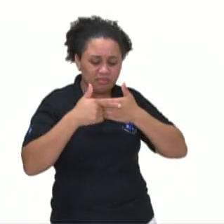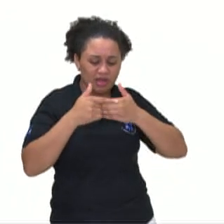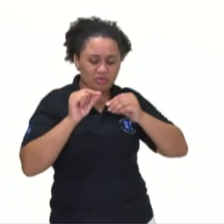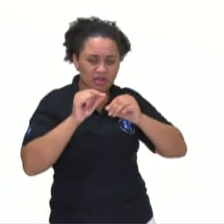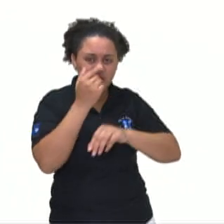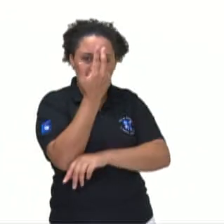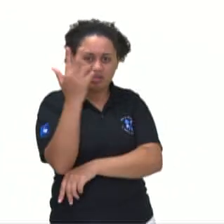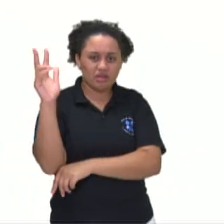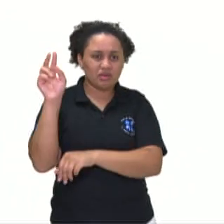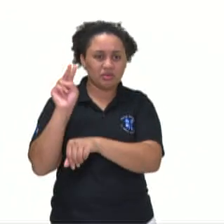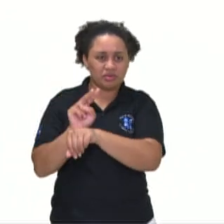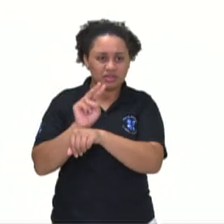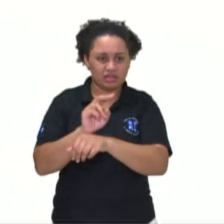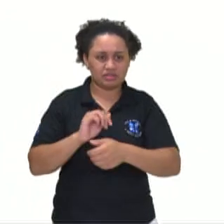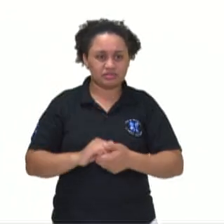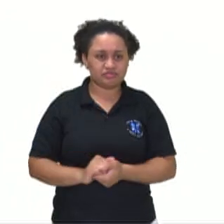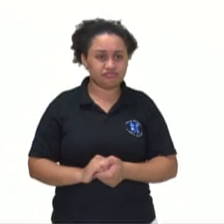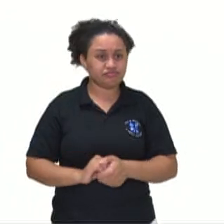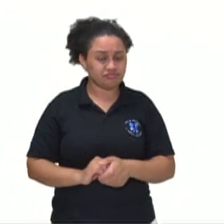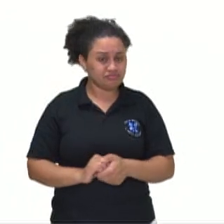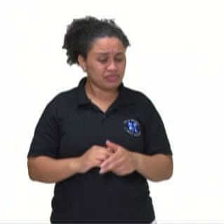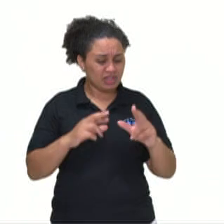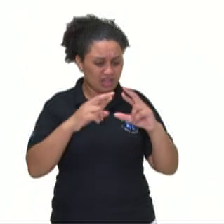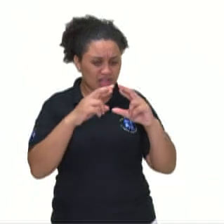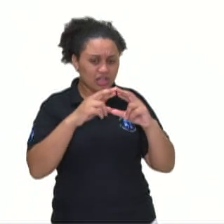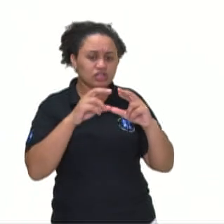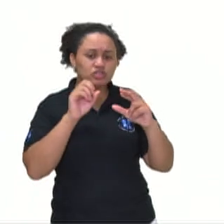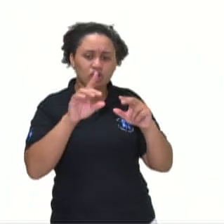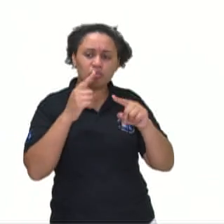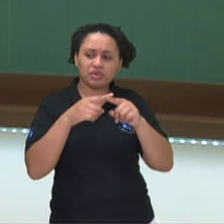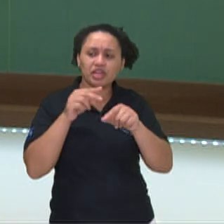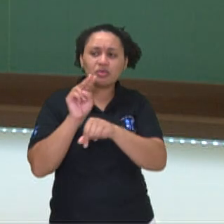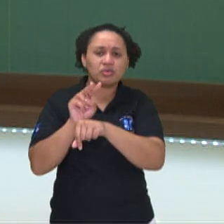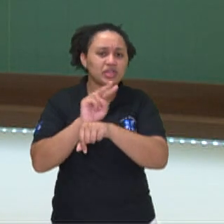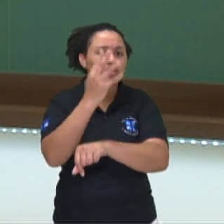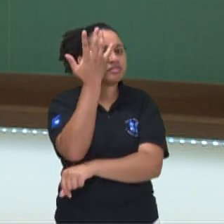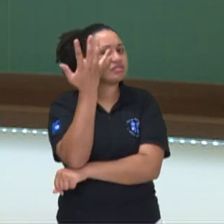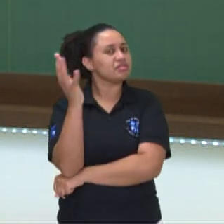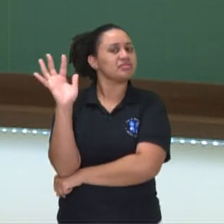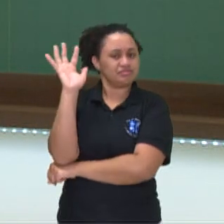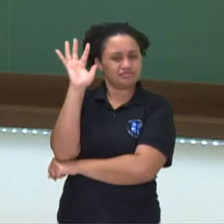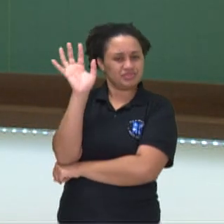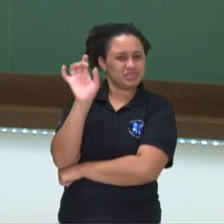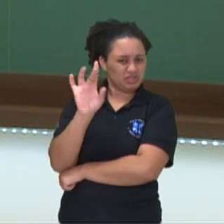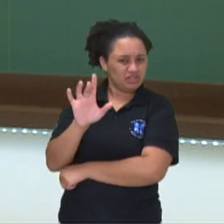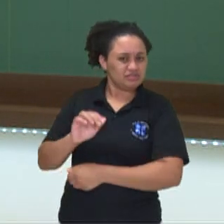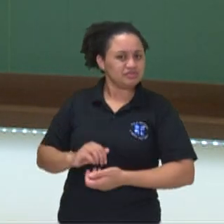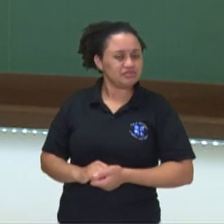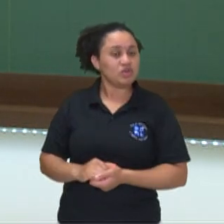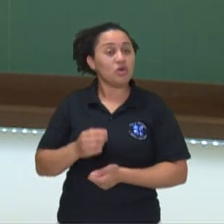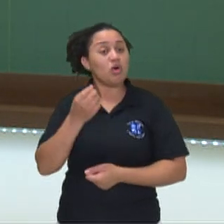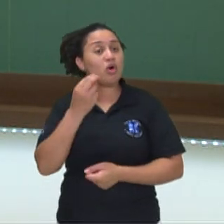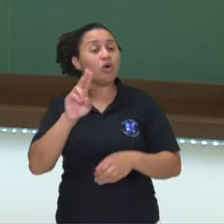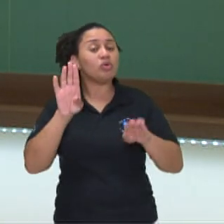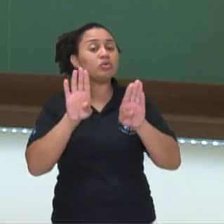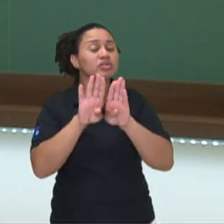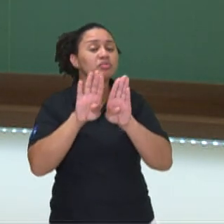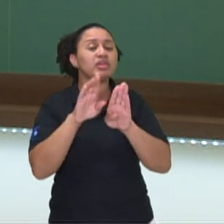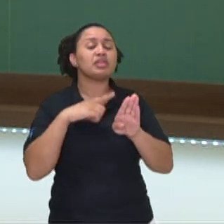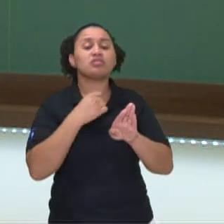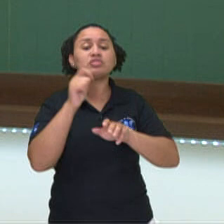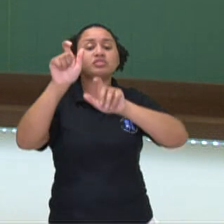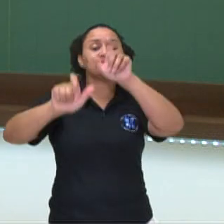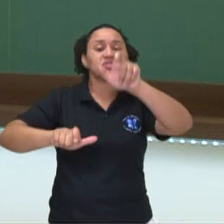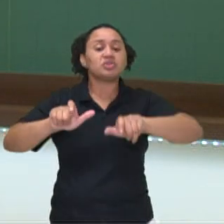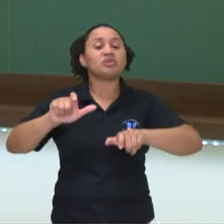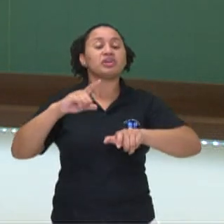é boa e necessária apenas pelas questões ambientais? Será que é só pelo meio ambiente? Ou será que existem pessoas que